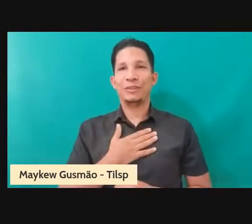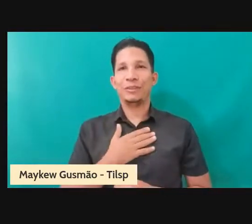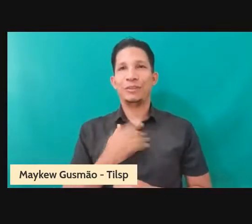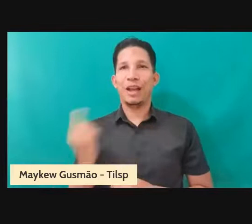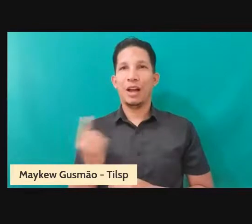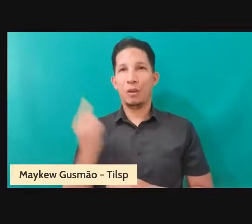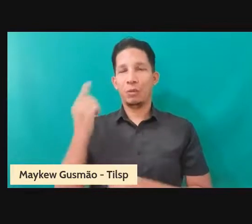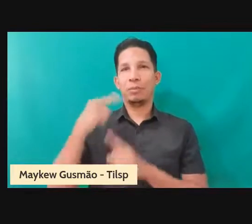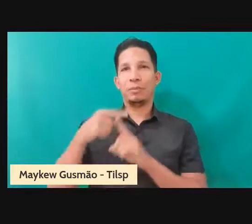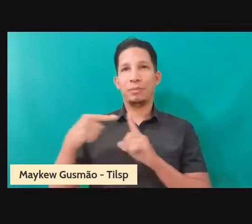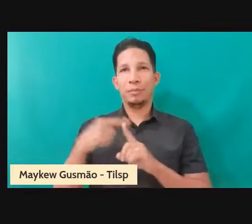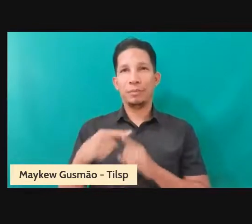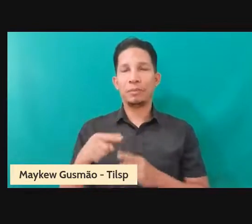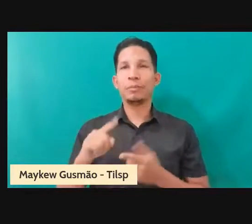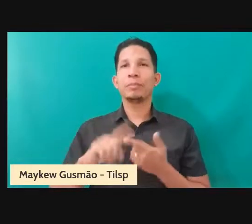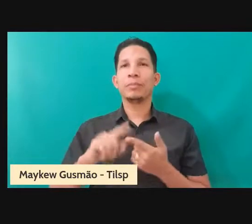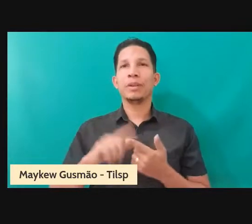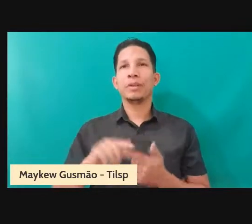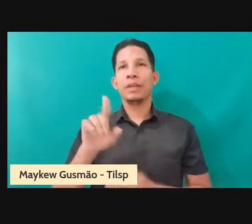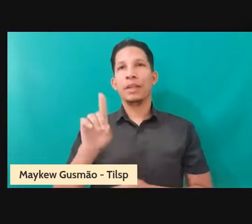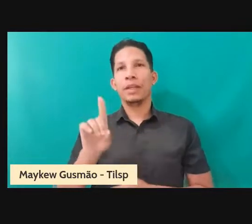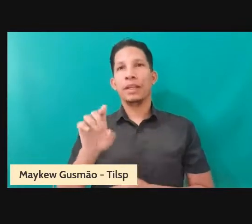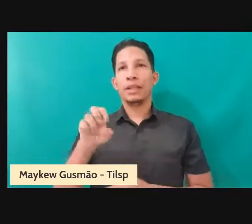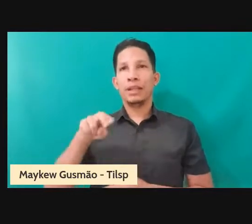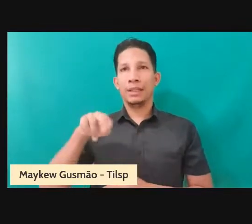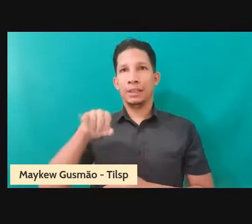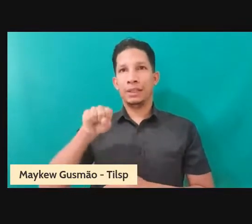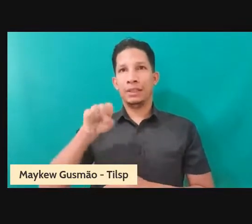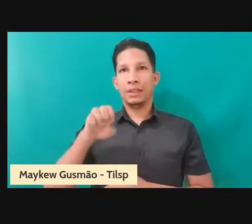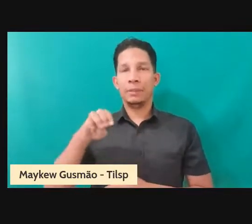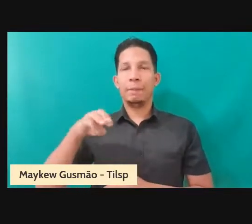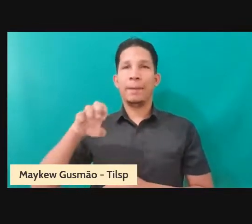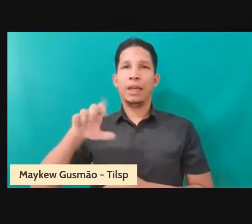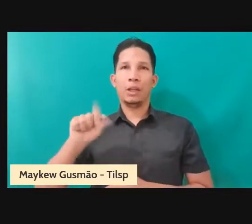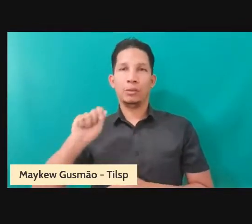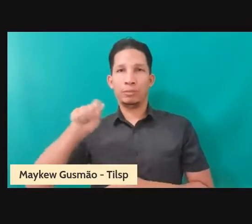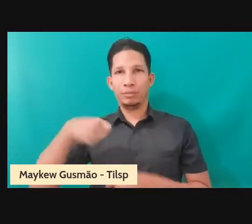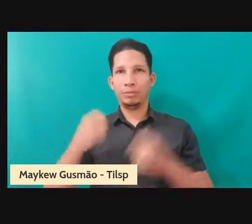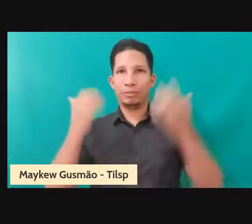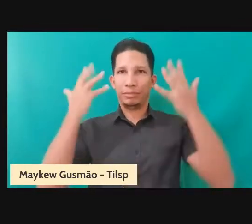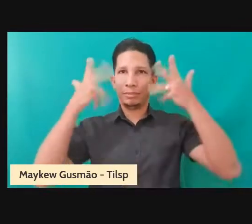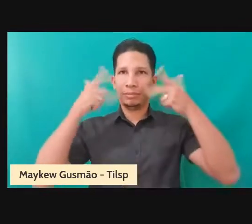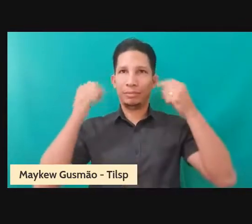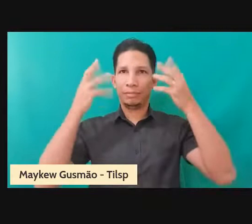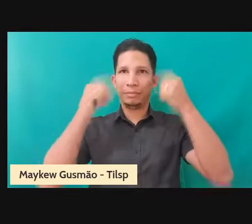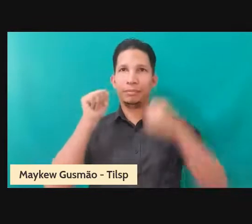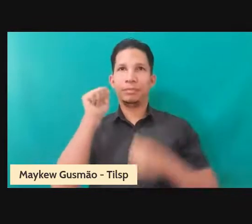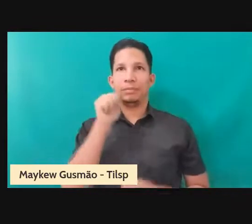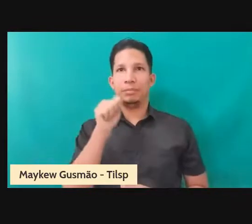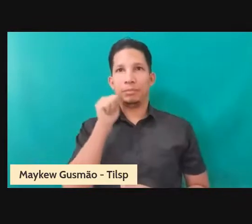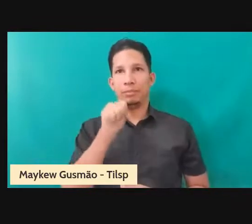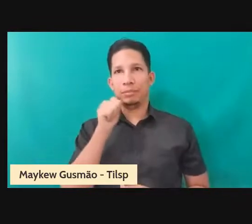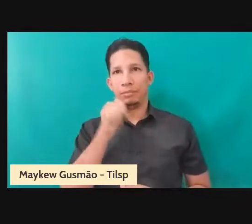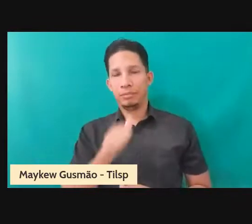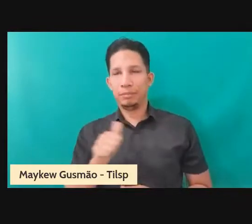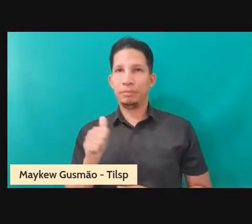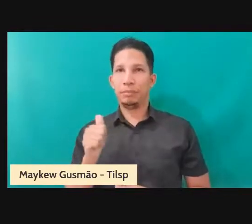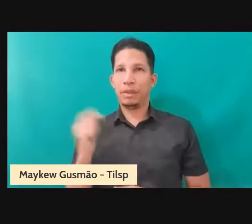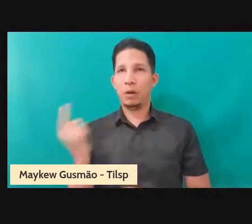E Denise Maria dos Santos Melo é uma mulher de altura